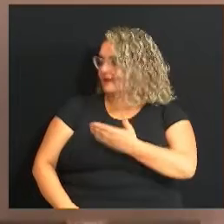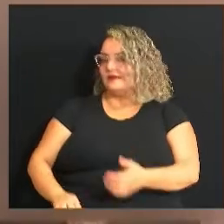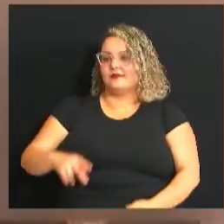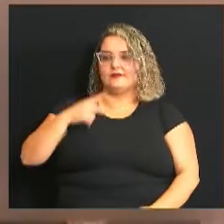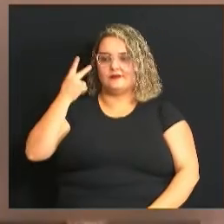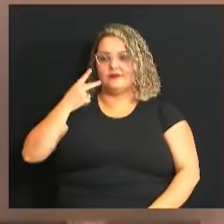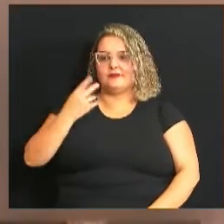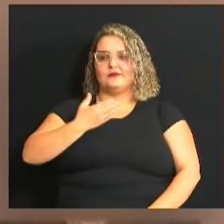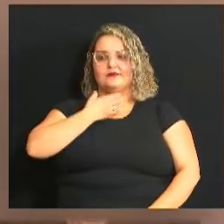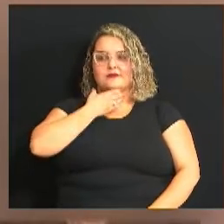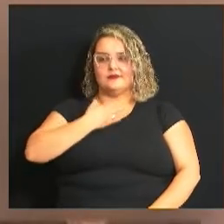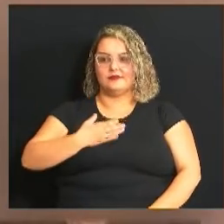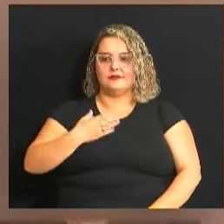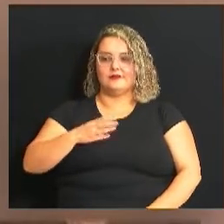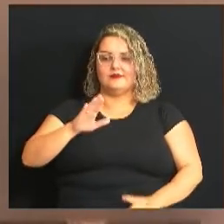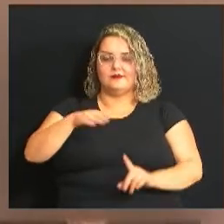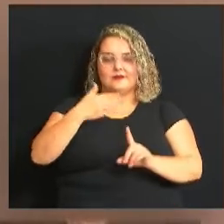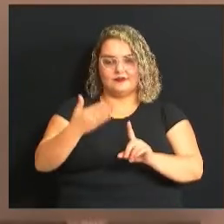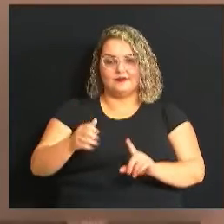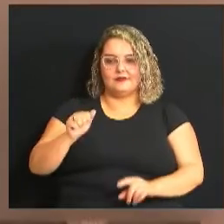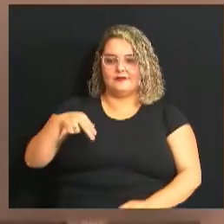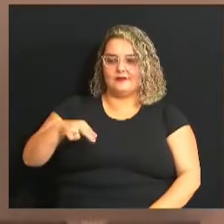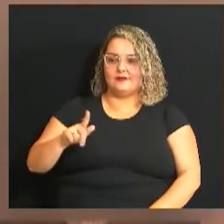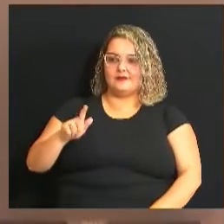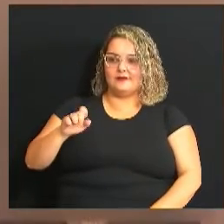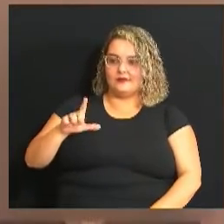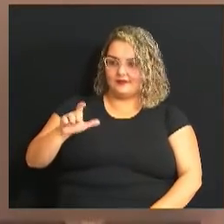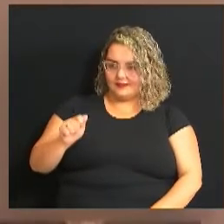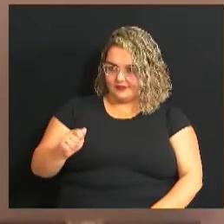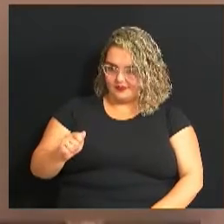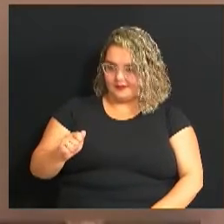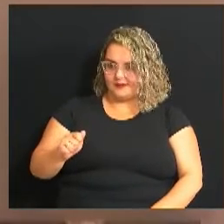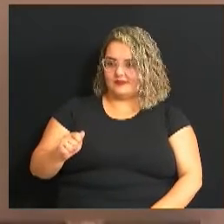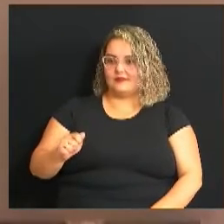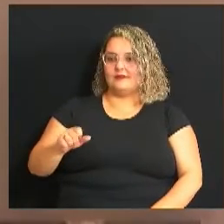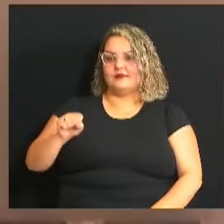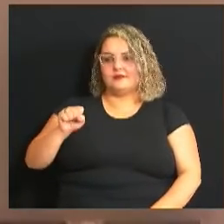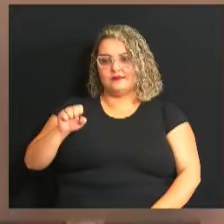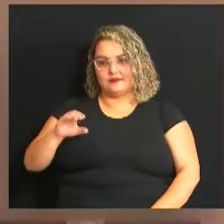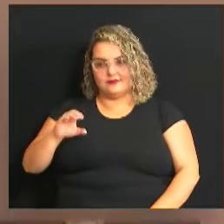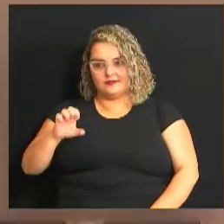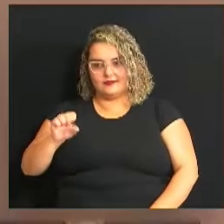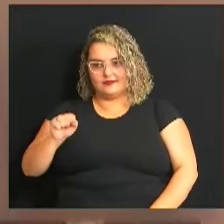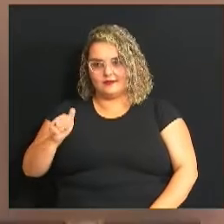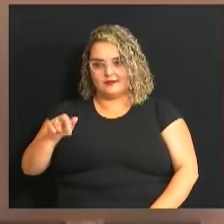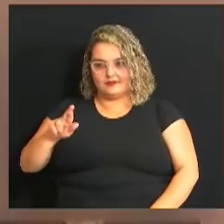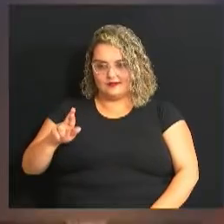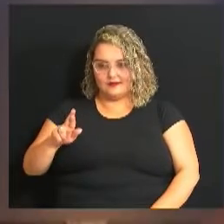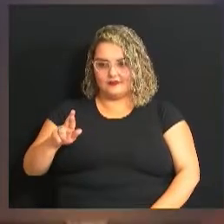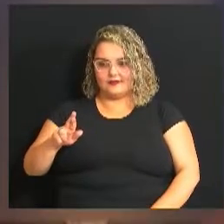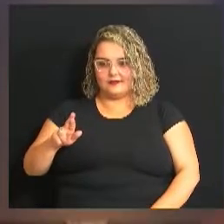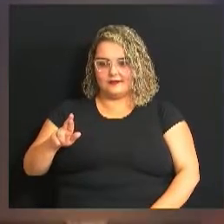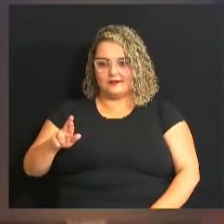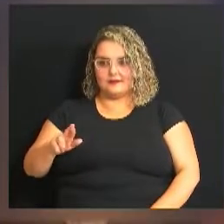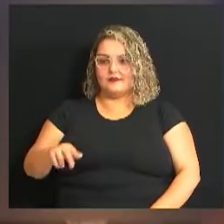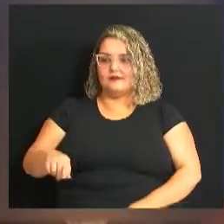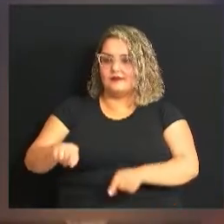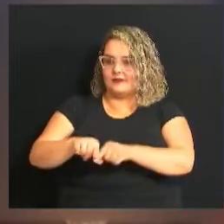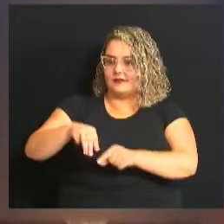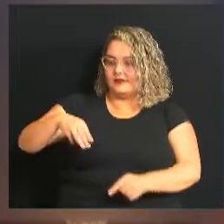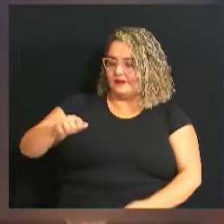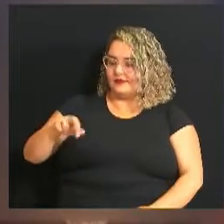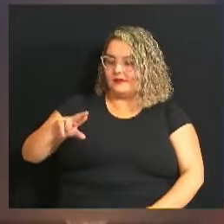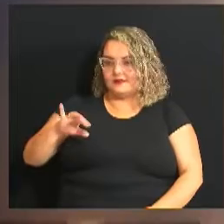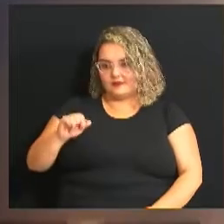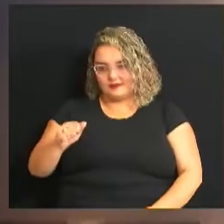Carmo Luiz homenageou a Ângela Almanara da Silva, César Augusto Artusi e a Maria Cristina